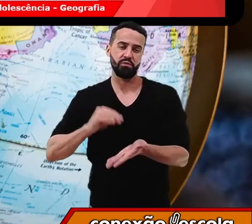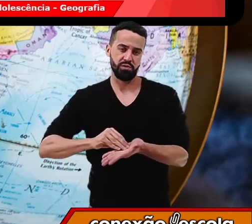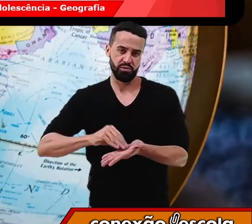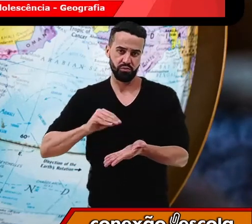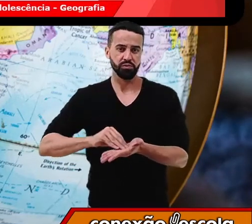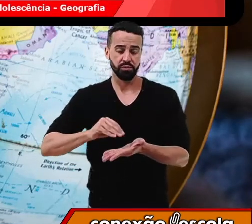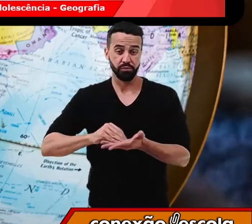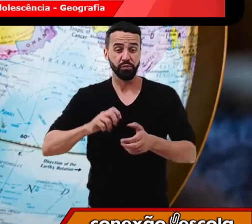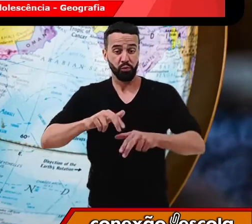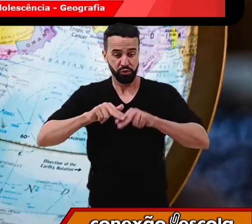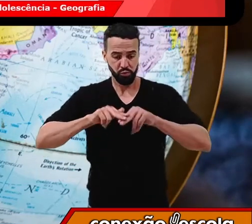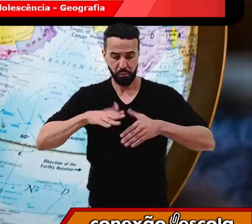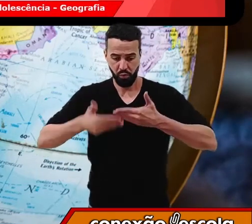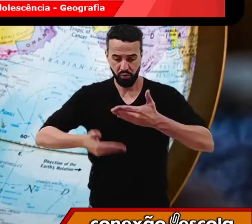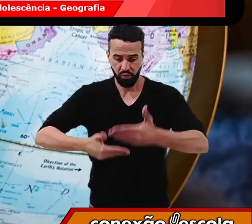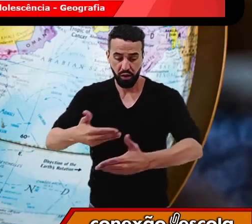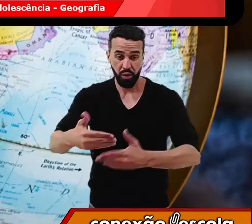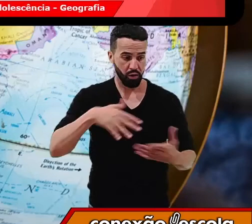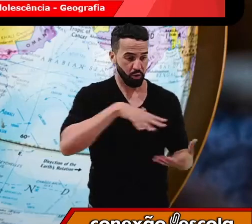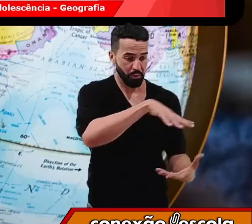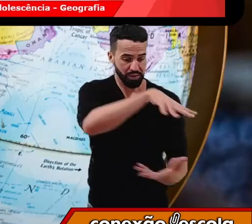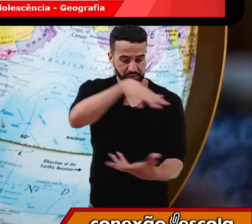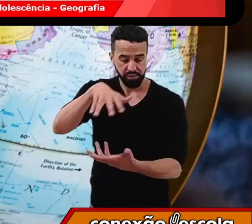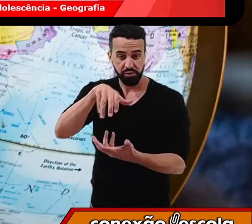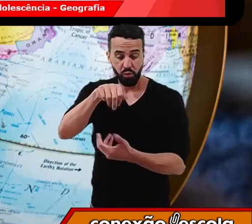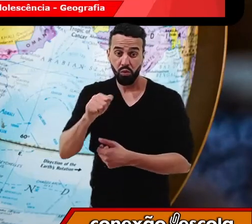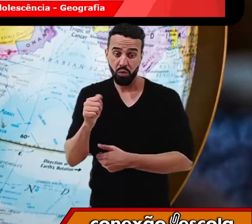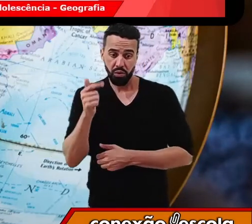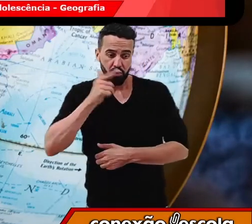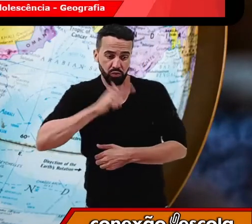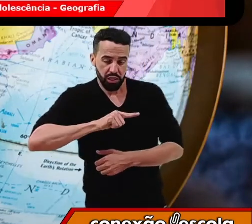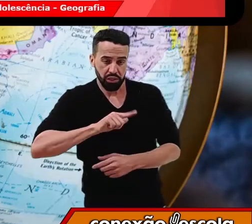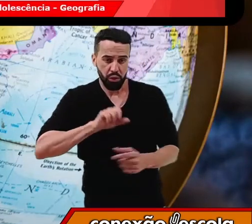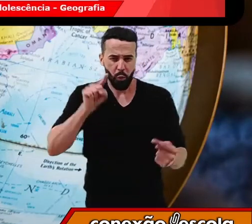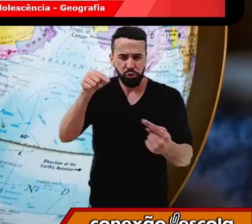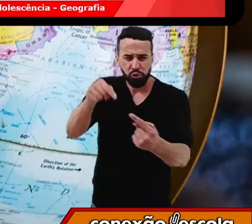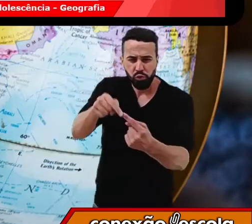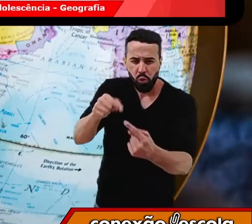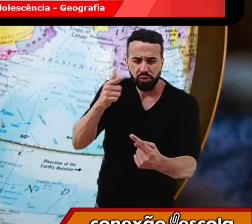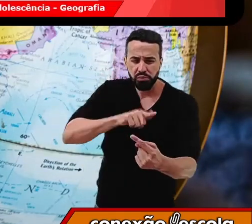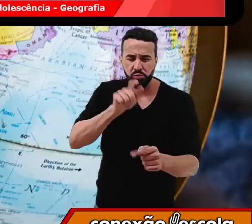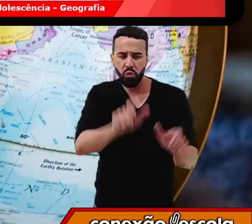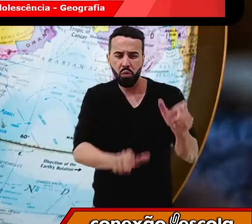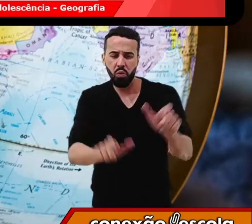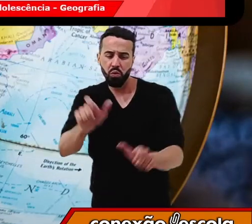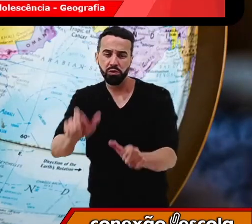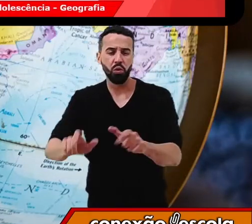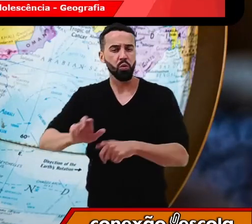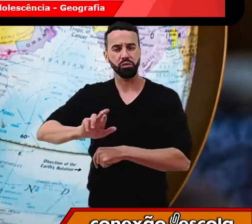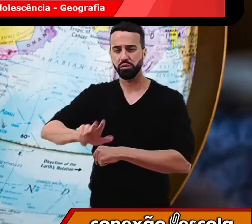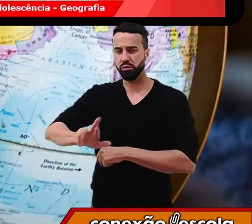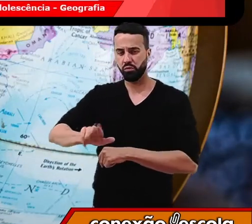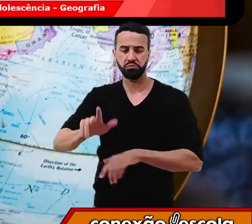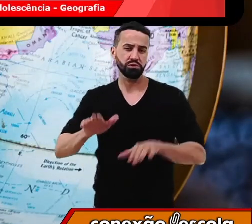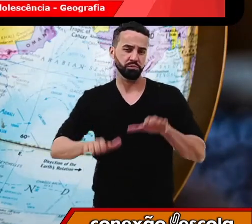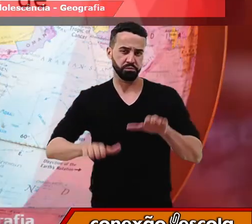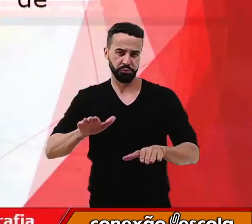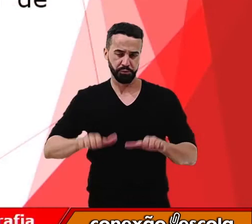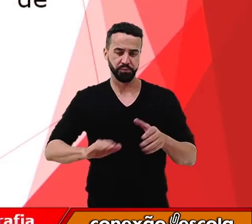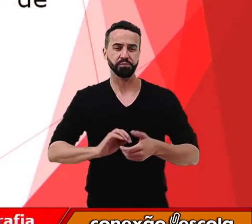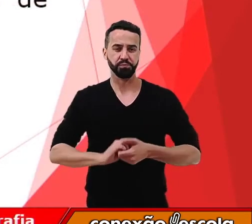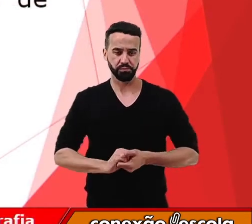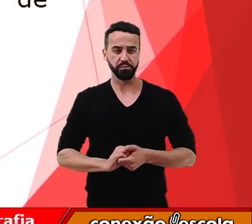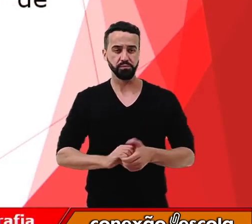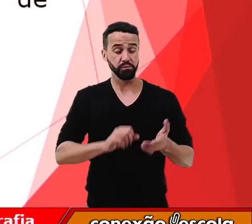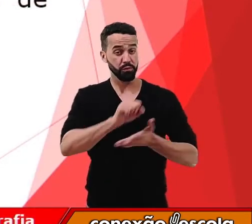globalização alcança cada pessoa de uma forma diferente. Como atividade,